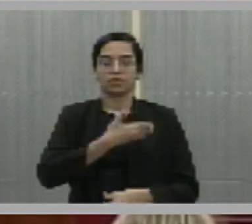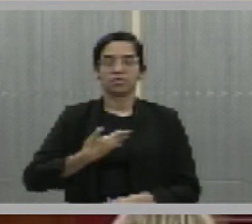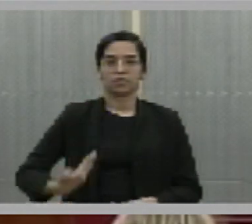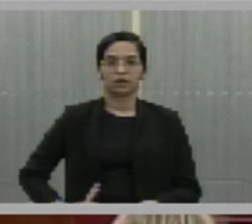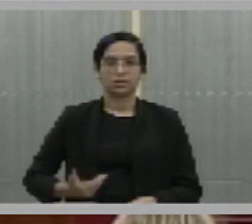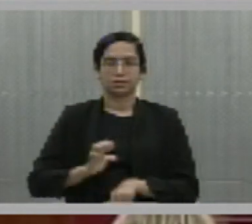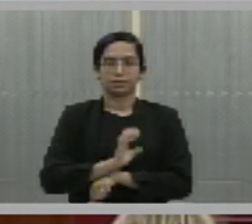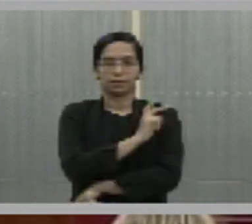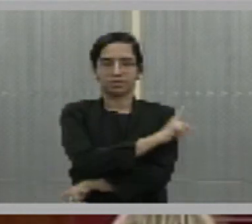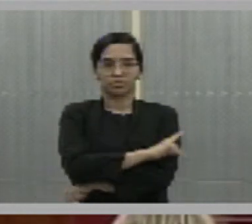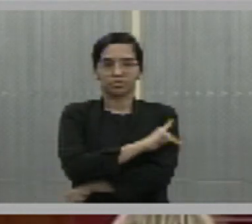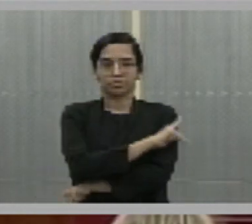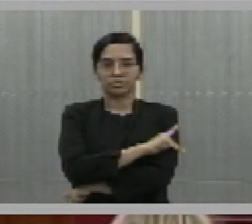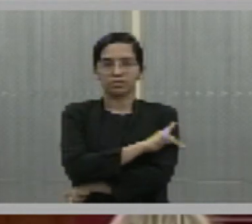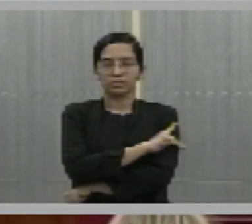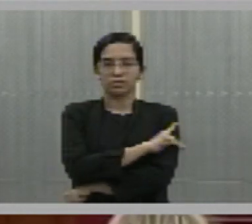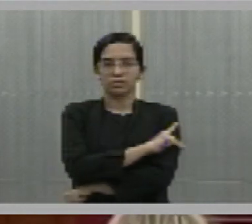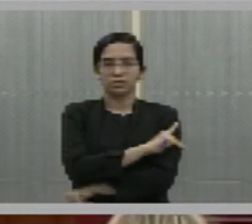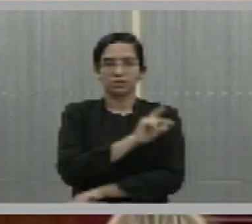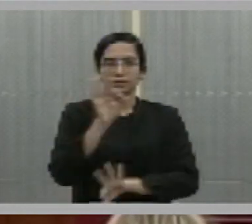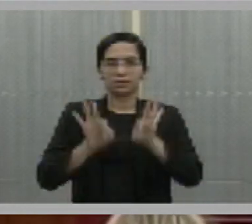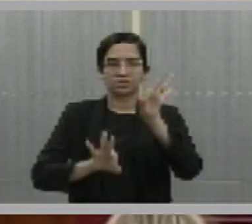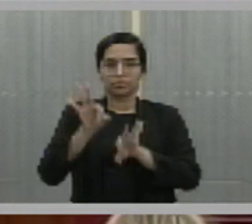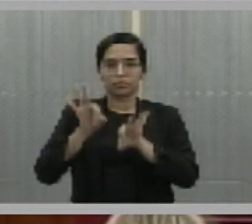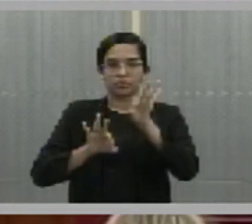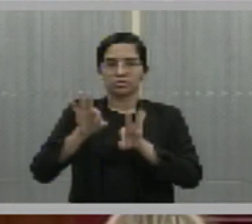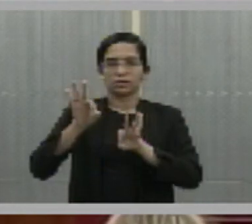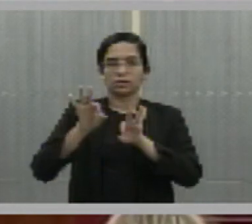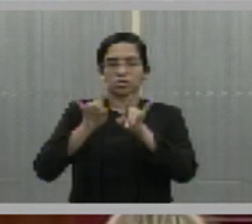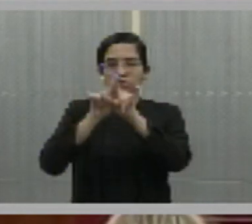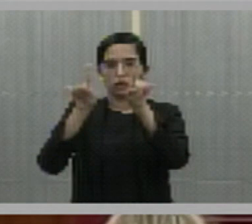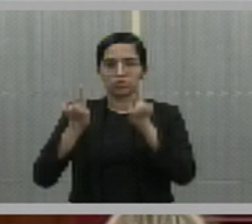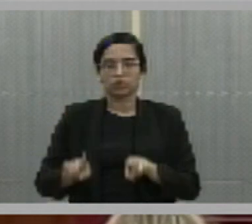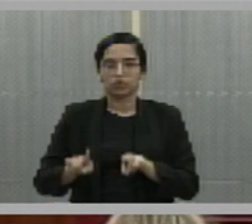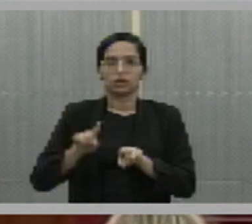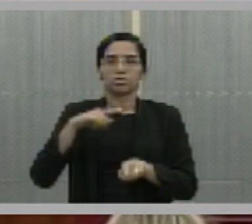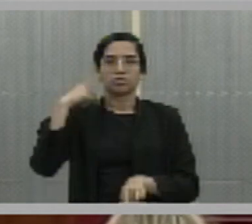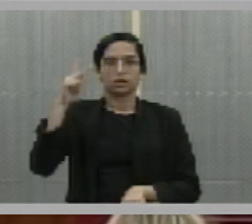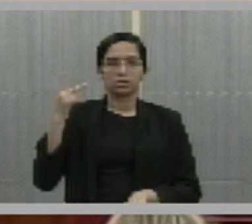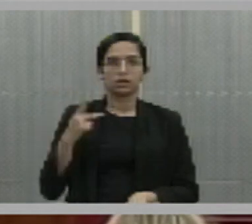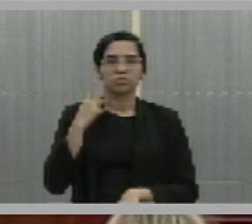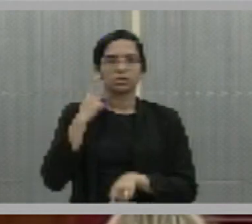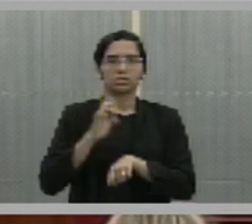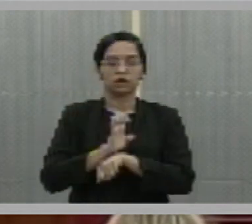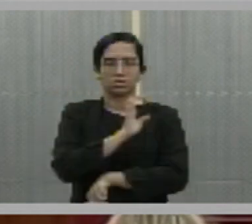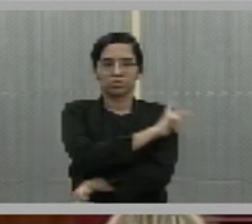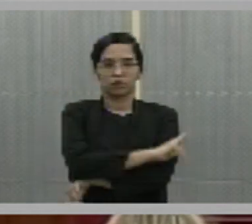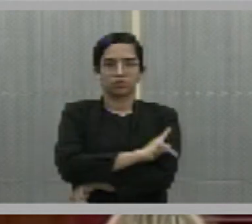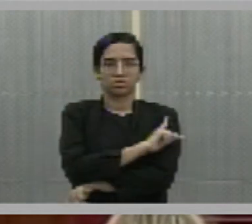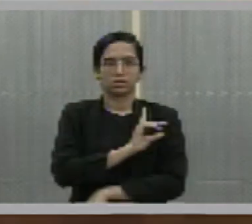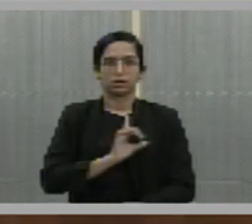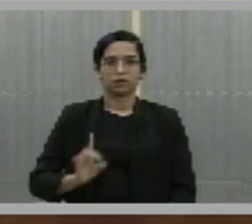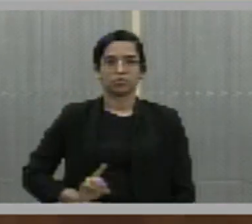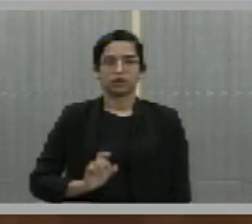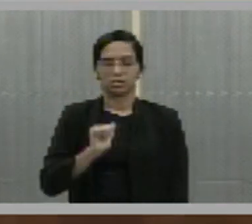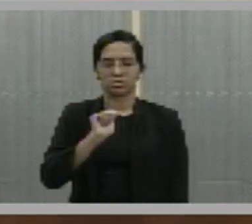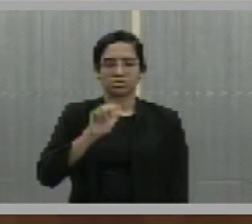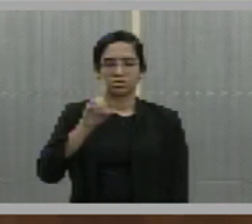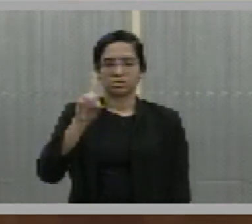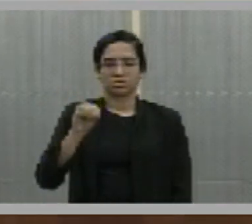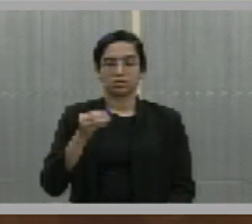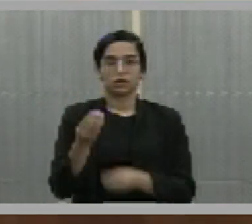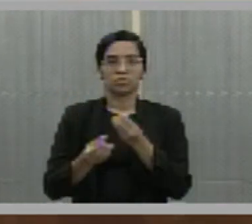que ajusta a estrutura interna da Procuradoria-Geral do Estado do Piauí. Deputado Aldo Gil, como